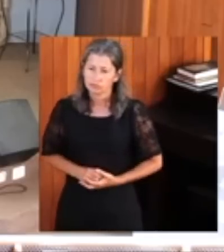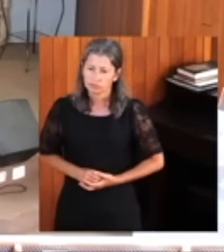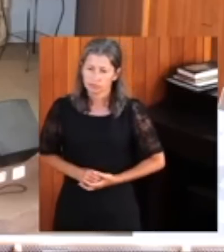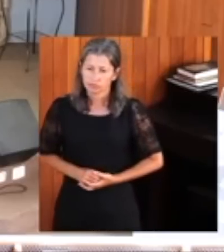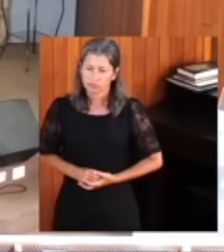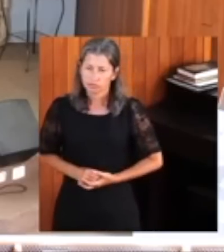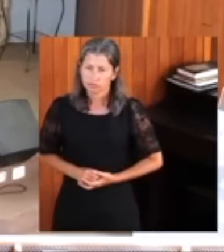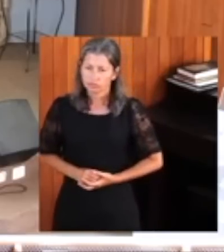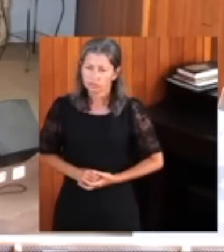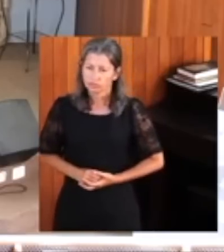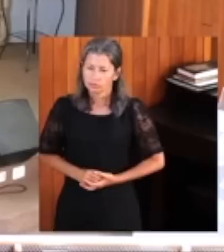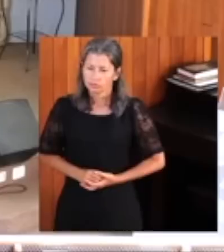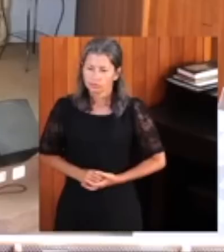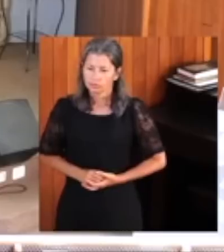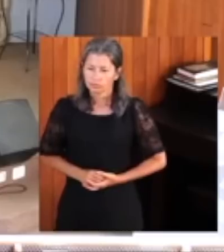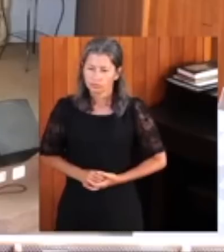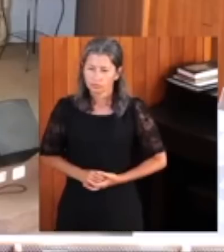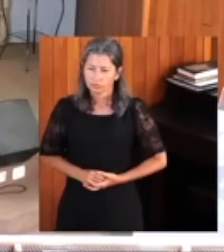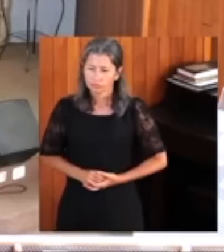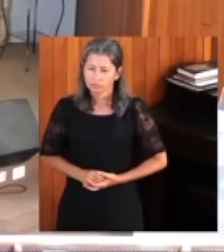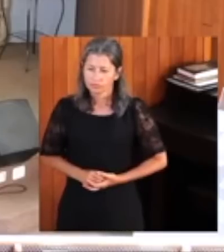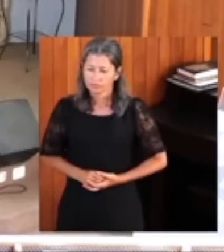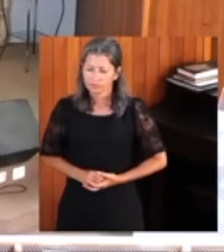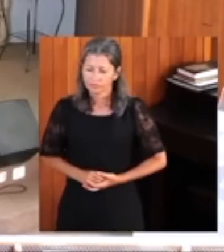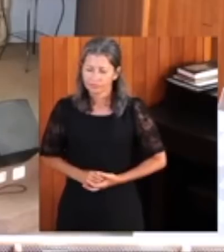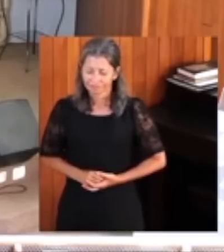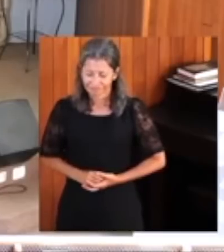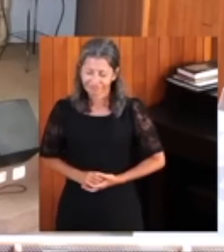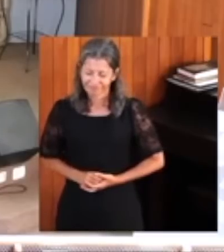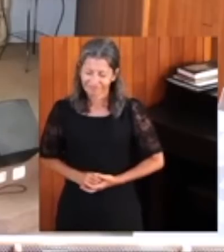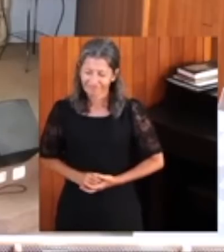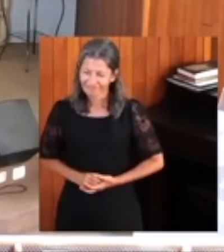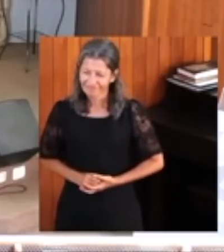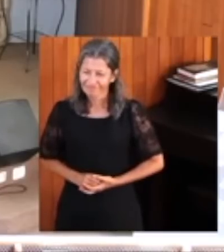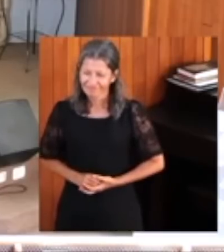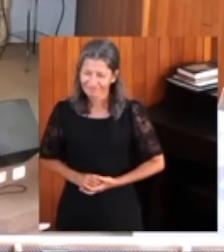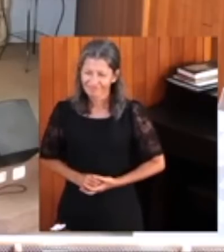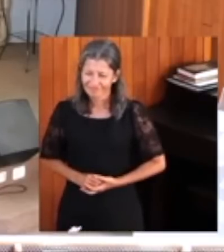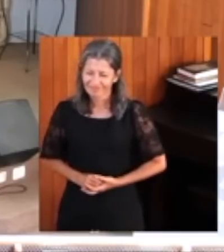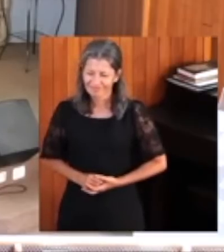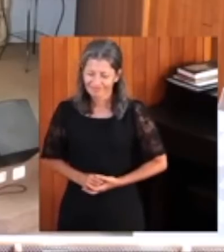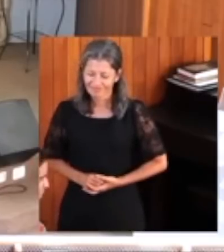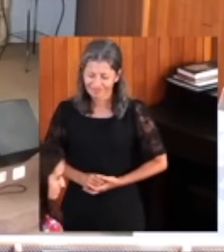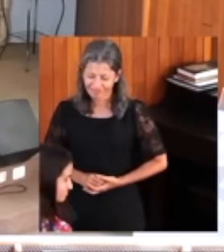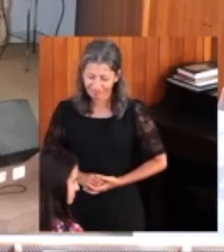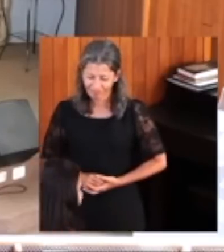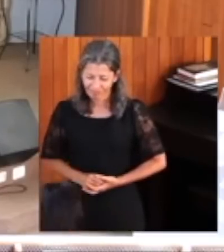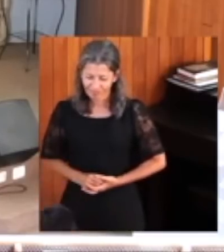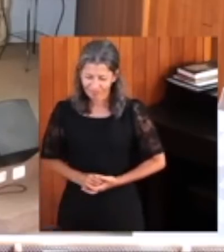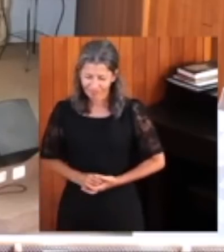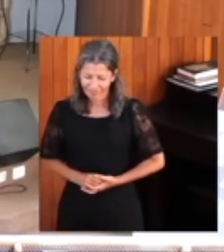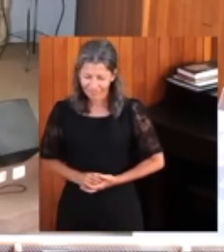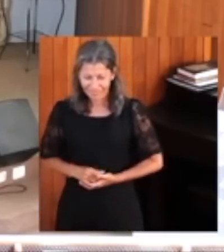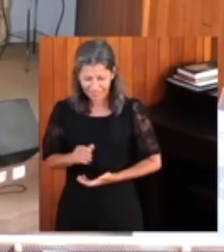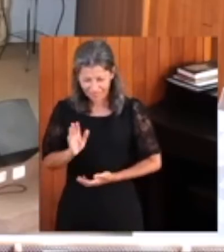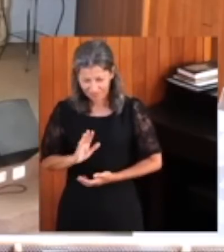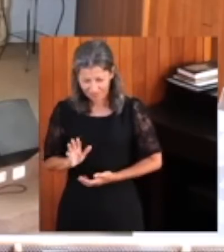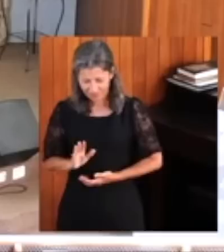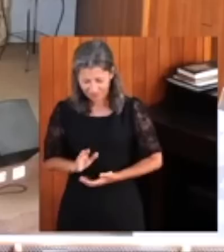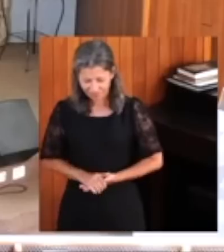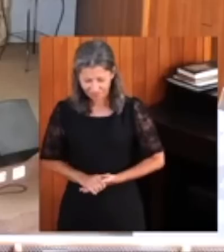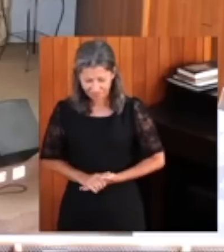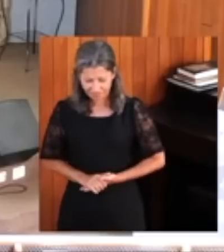um esboço, né, geral da construção do Apocalipse, e nós entendemos que a construção literária do Apocalipse, que a gente chama